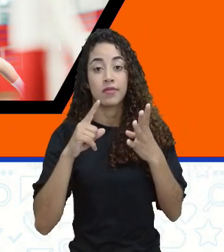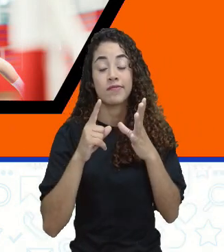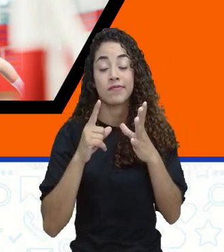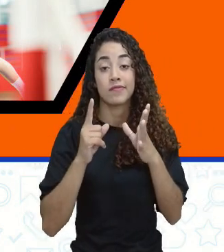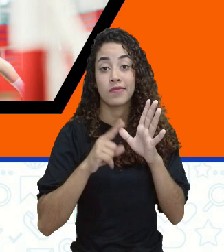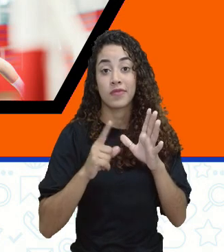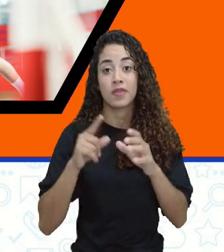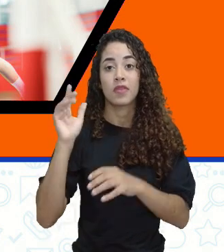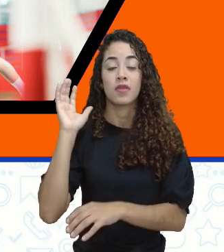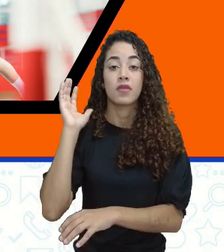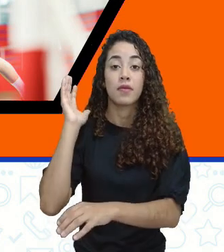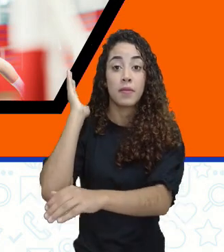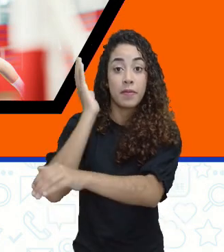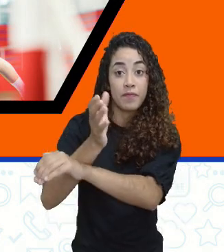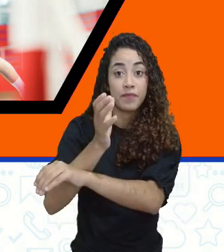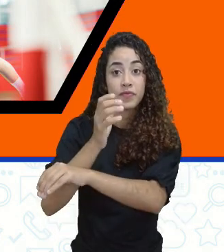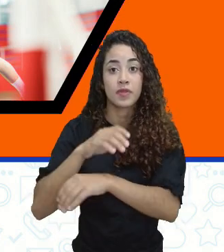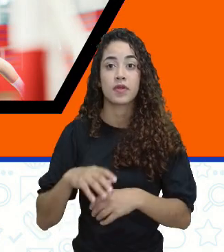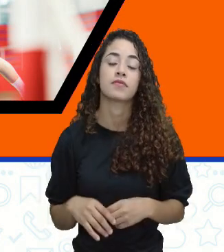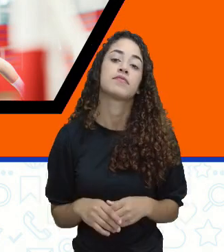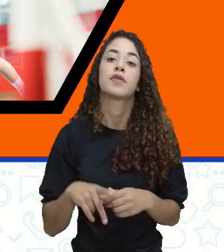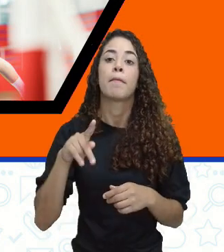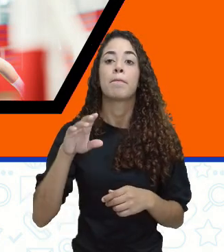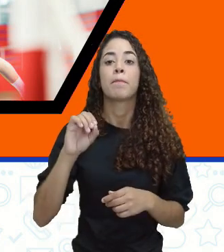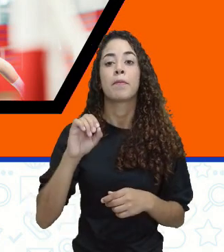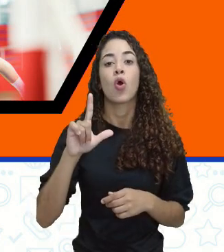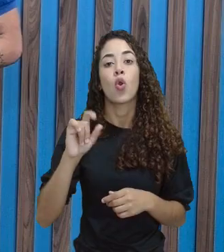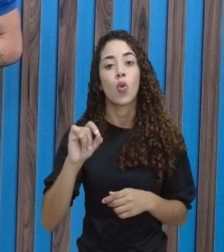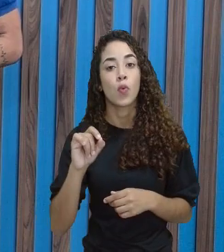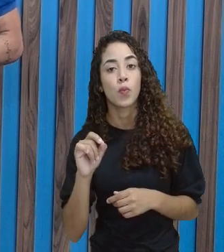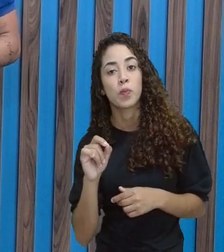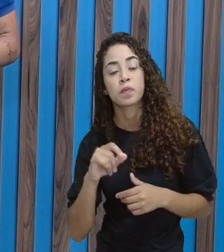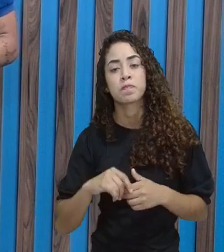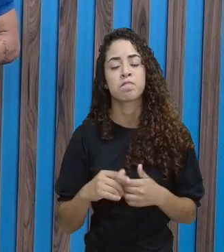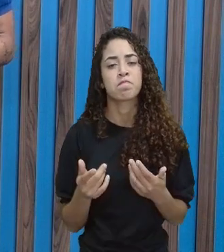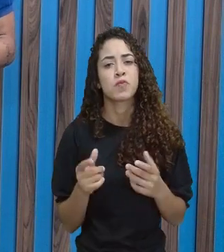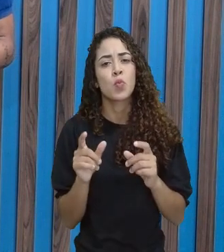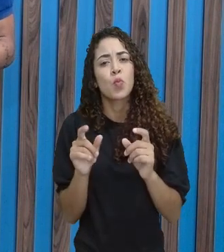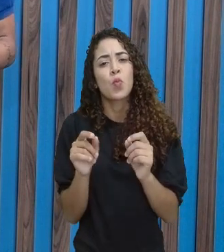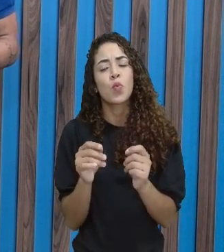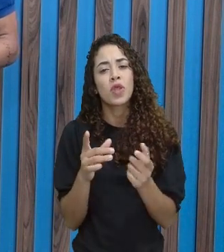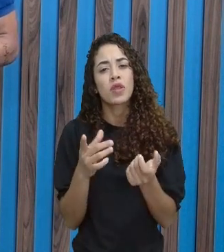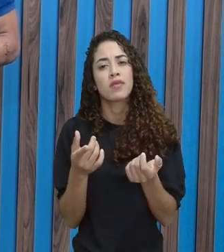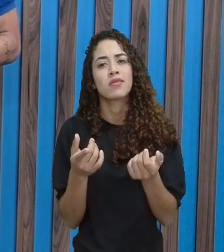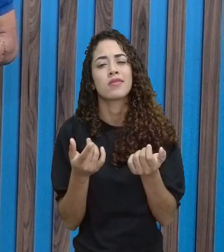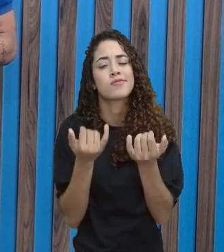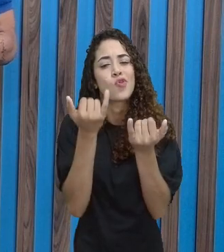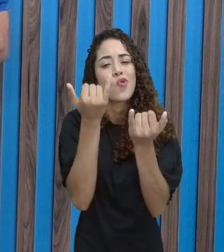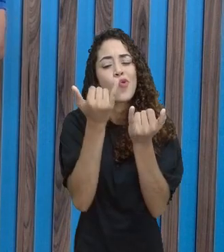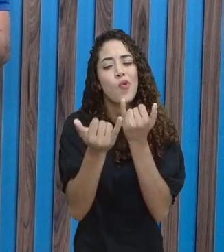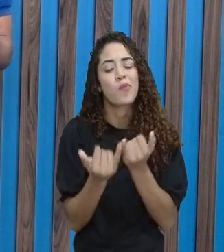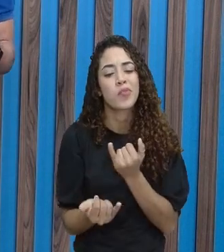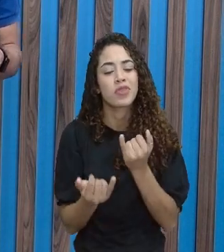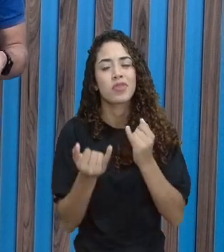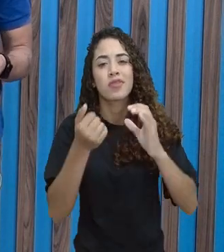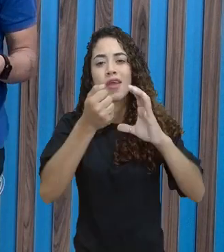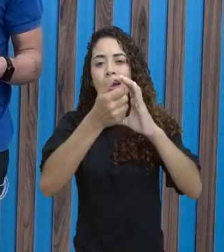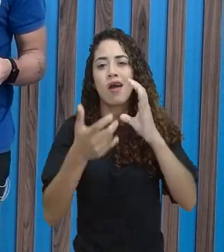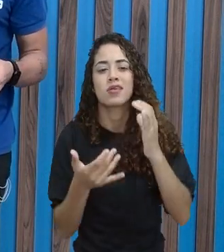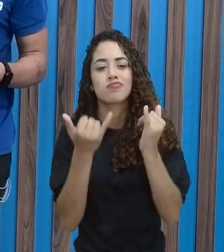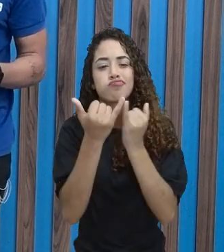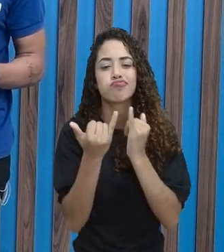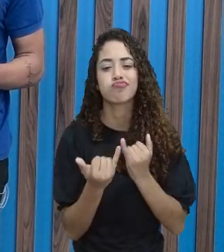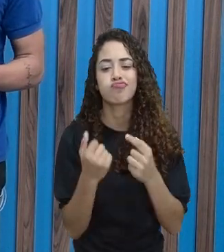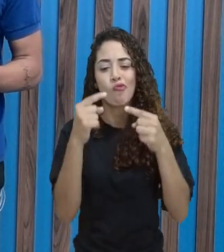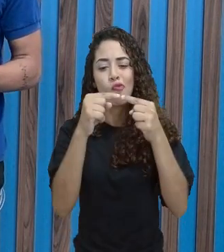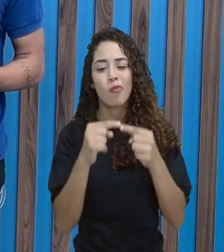semelhantes. E o polo aquático. Ah, professor, mas o que é que esses esportes têm como características em comum,